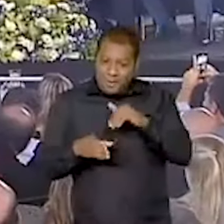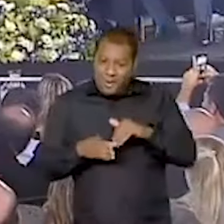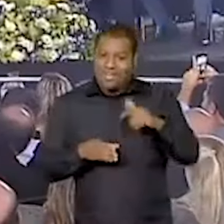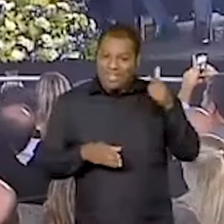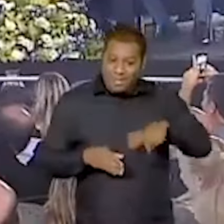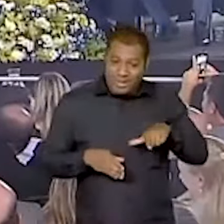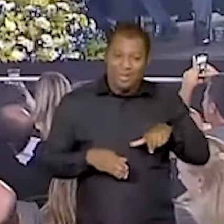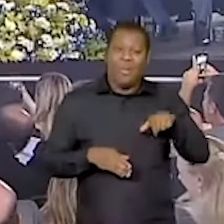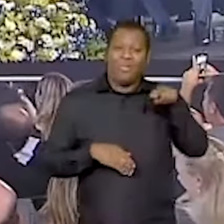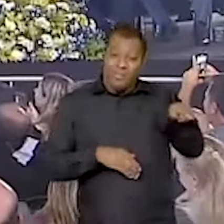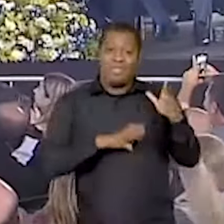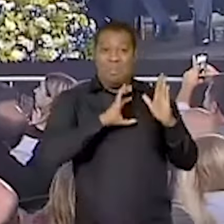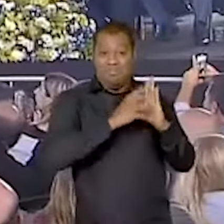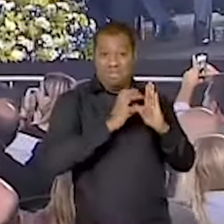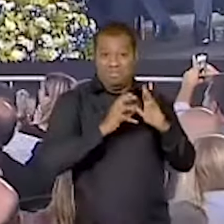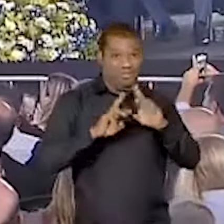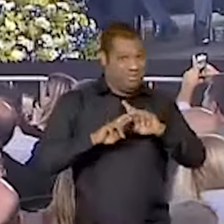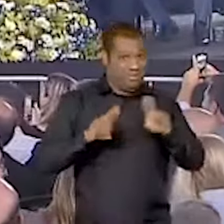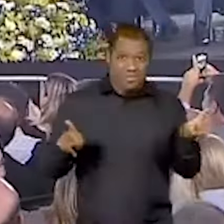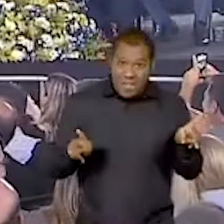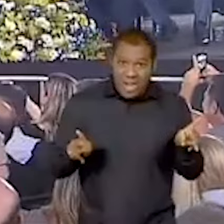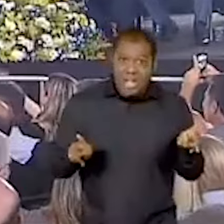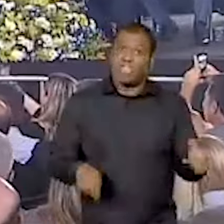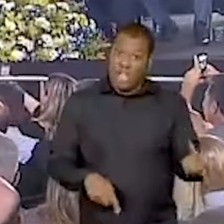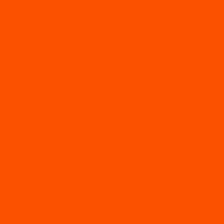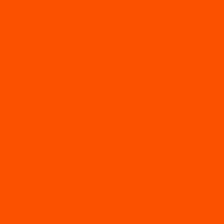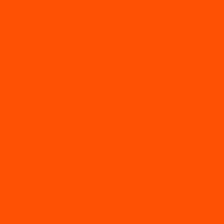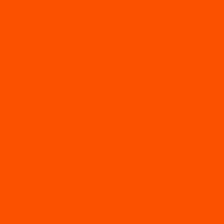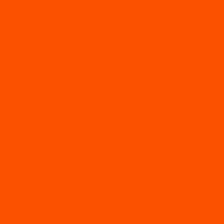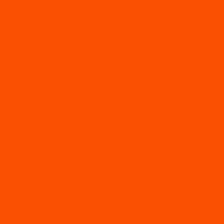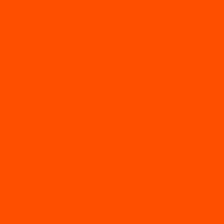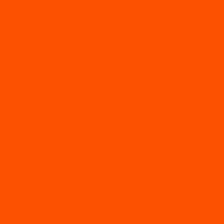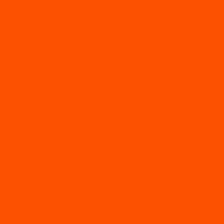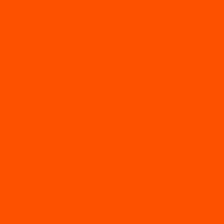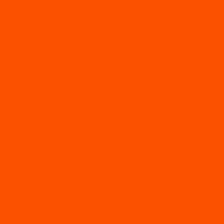gente estiver governando, a gente trabalhar.